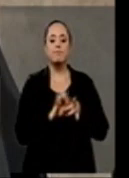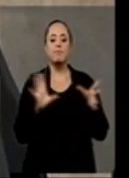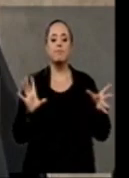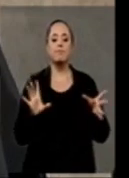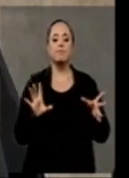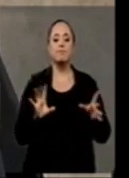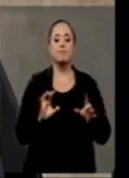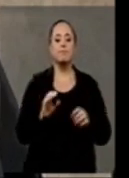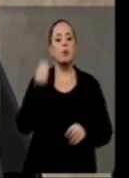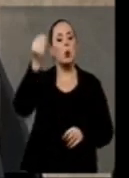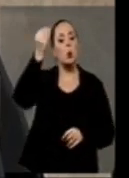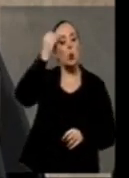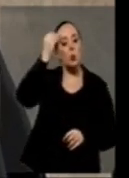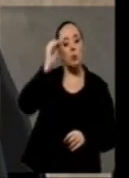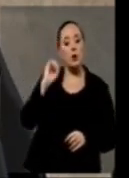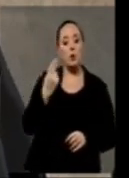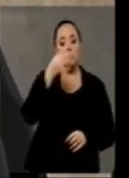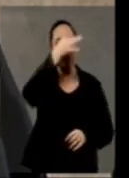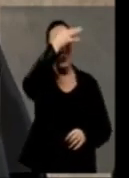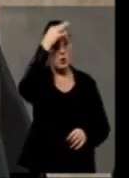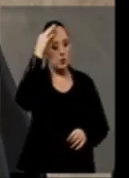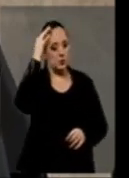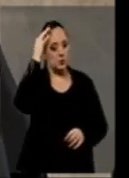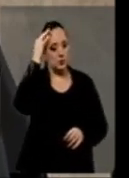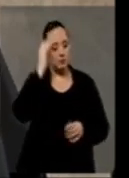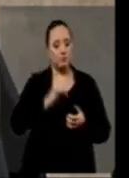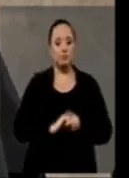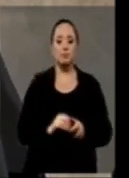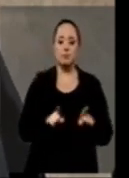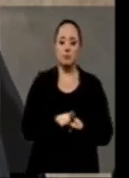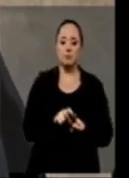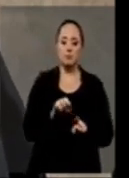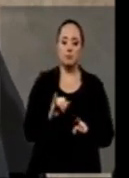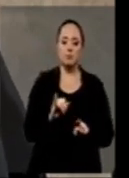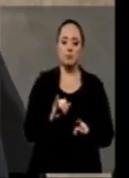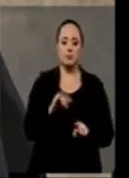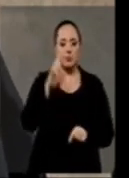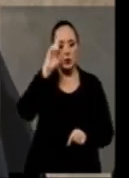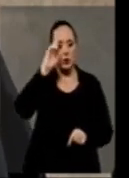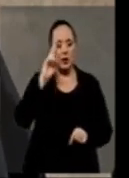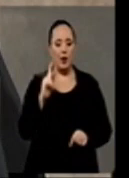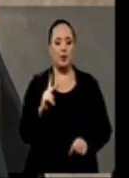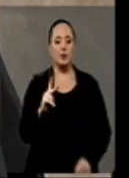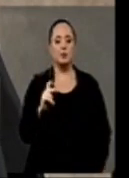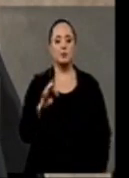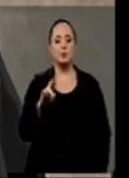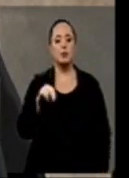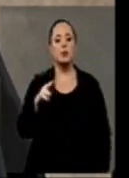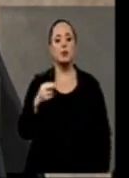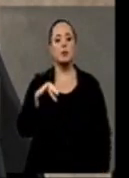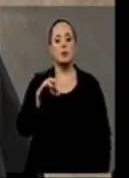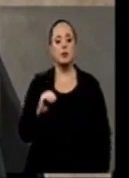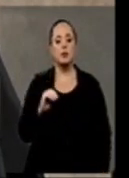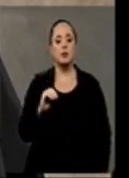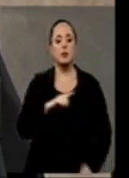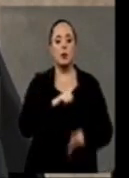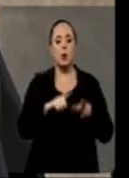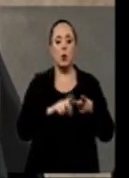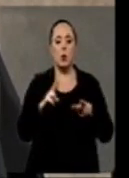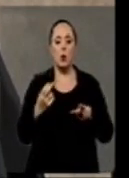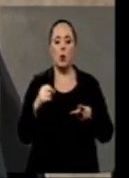culpa ou a inocência o patrimônio à honra à convivência